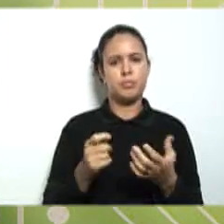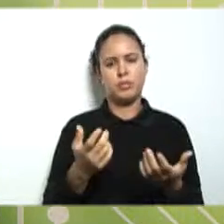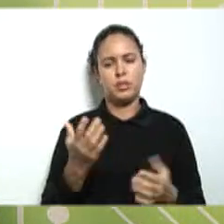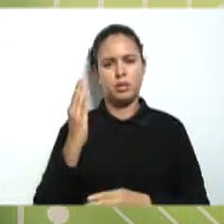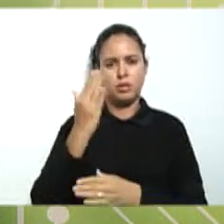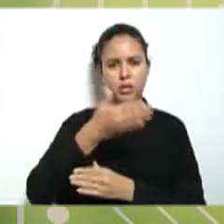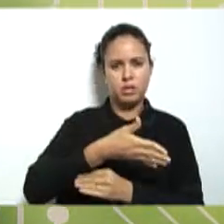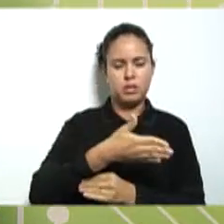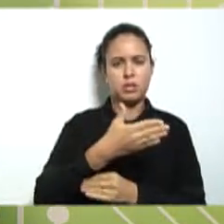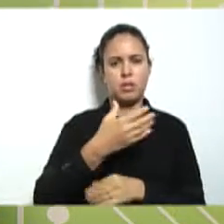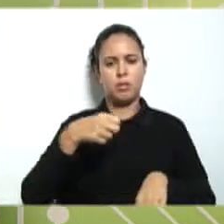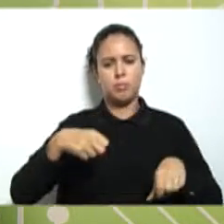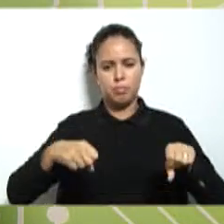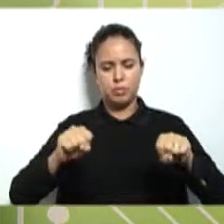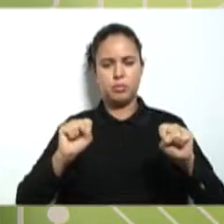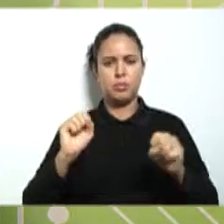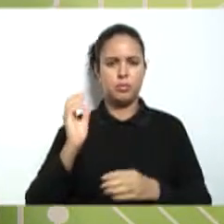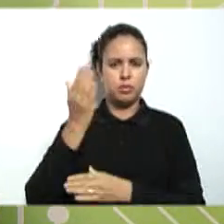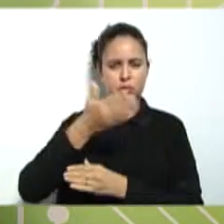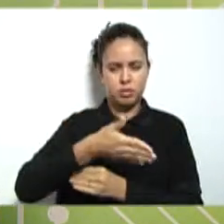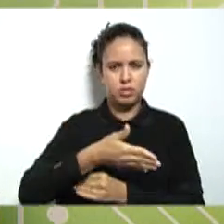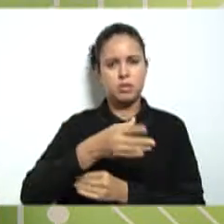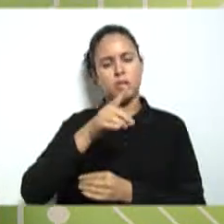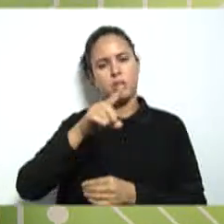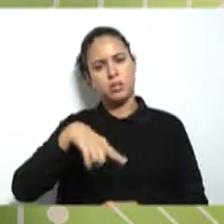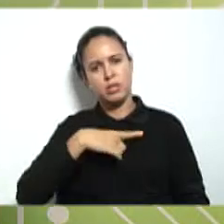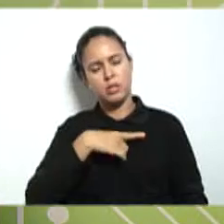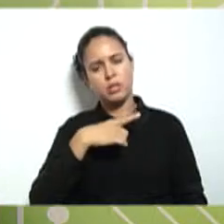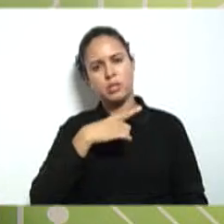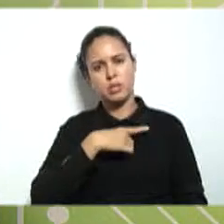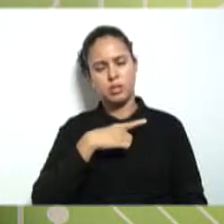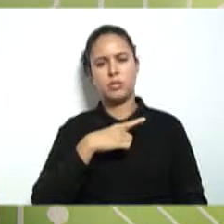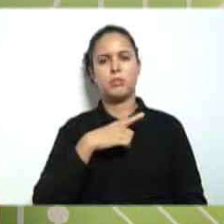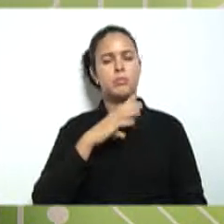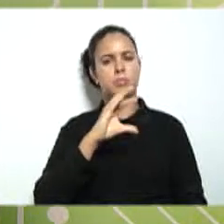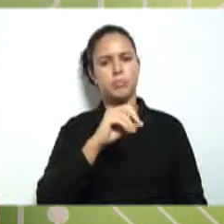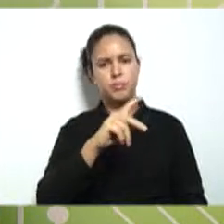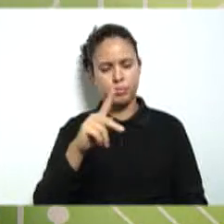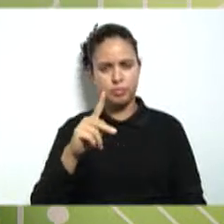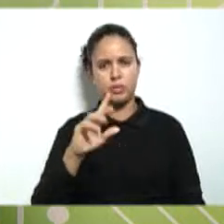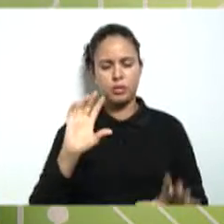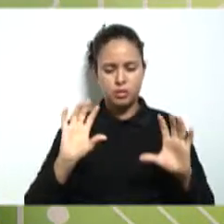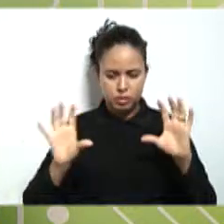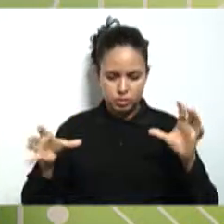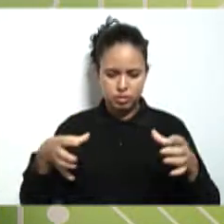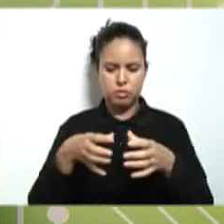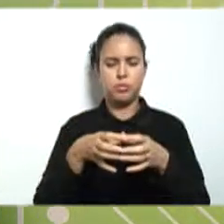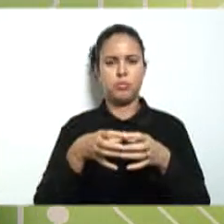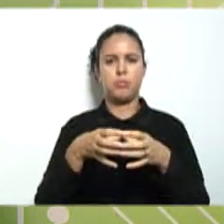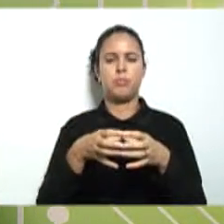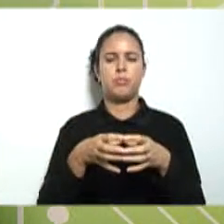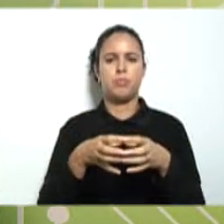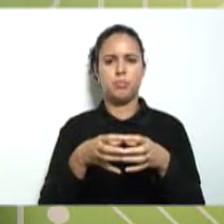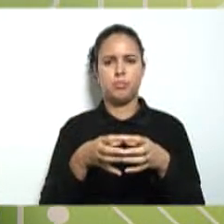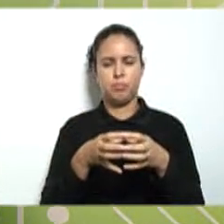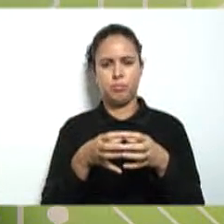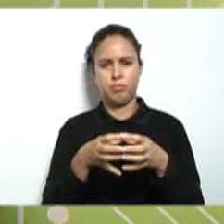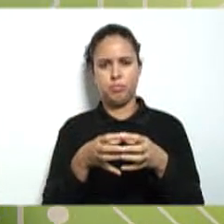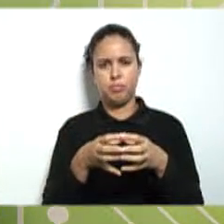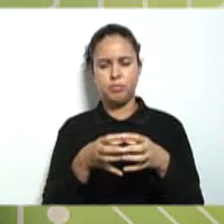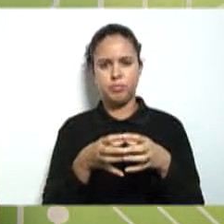táxi. Cooperativa de táxi, cooperativa de mototáxi, são as pessoas que se juntam para não ter mais patrão. Não tem chefe, todo mundo se